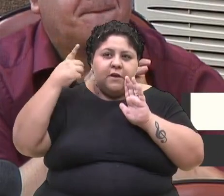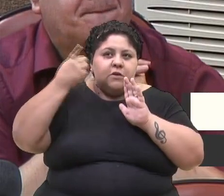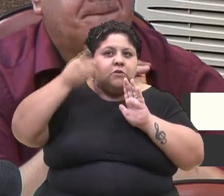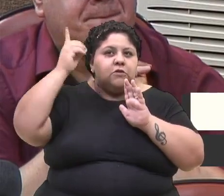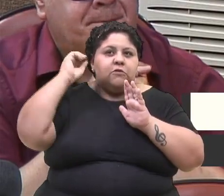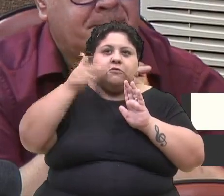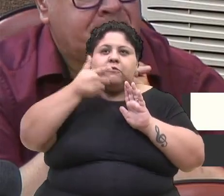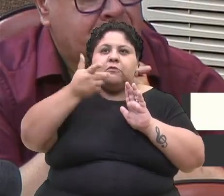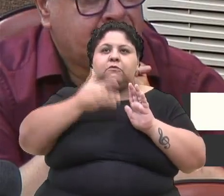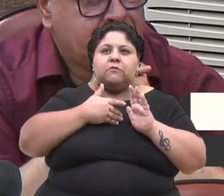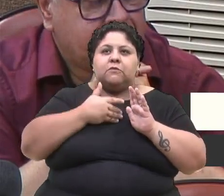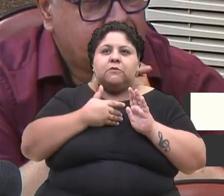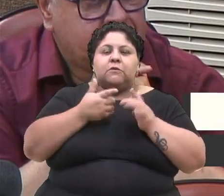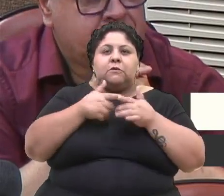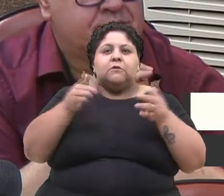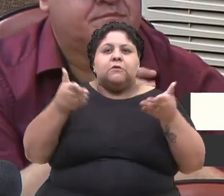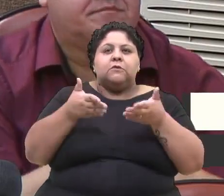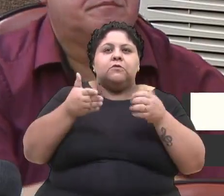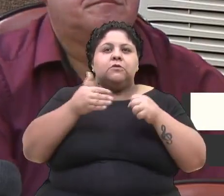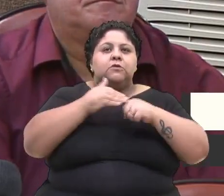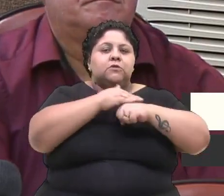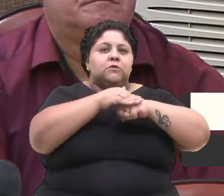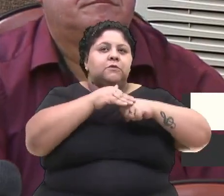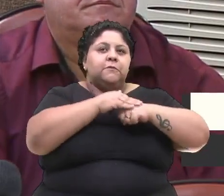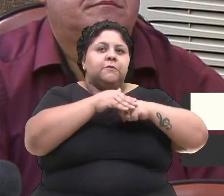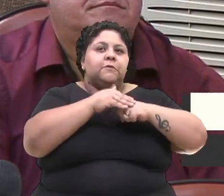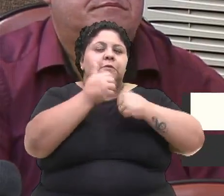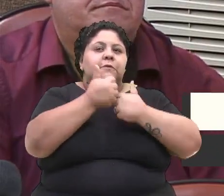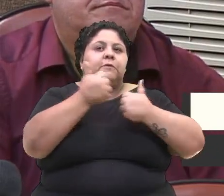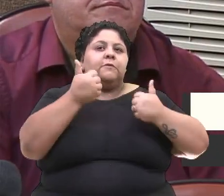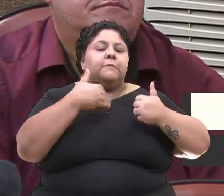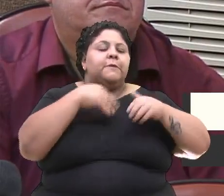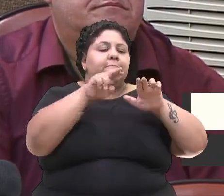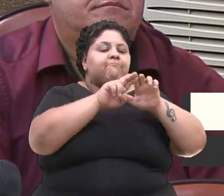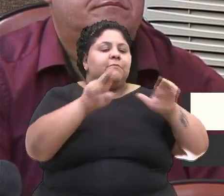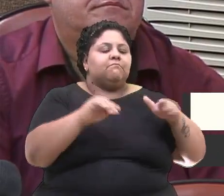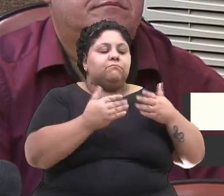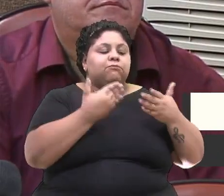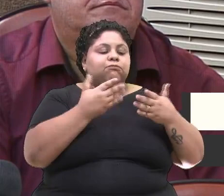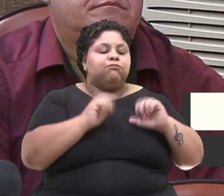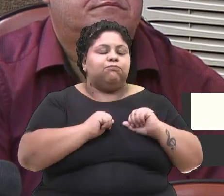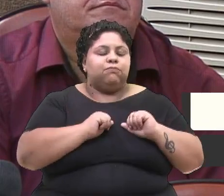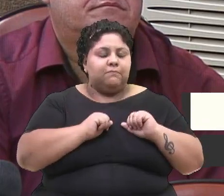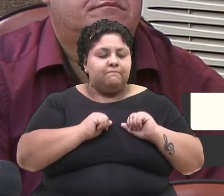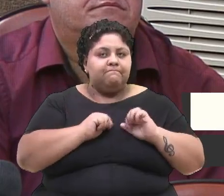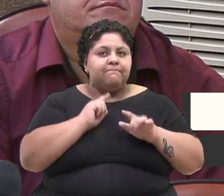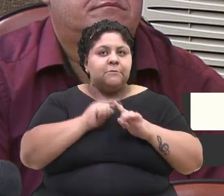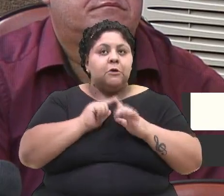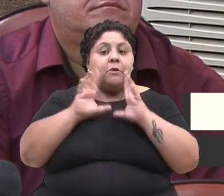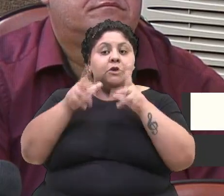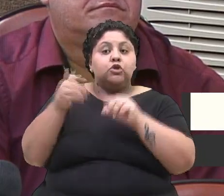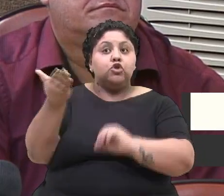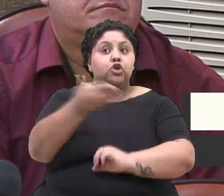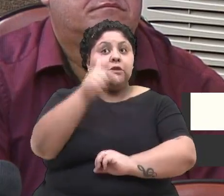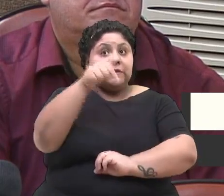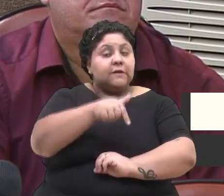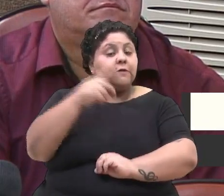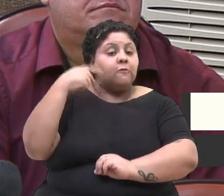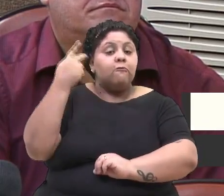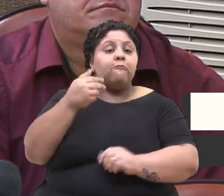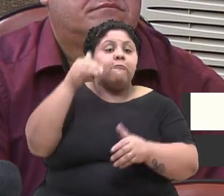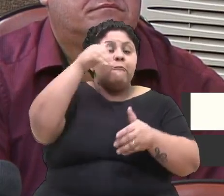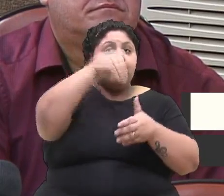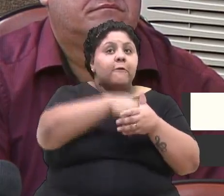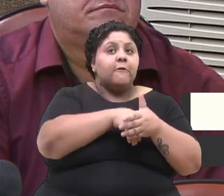Mas hoje, conversando com a minha assessoria, minha bancada, eu estava analisando. Porque todos nós aqui, vereadores, votamos